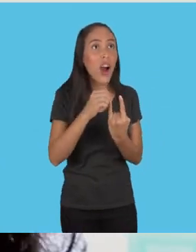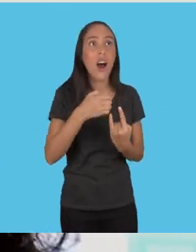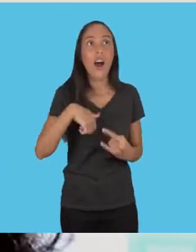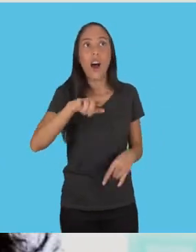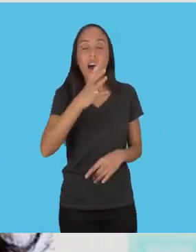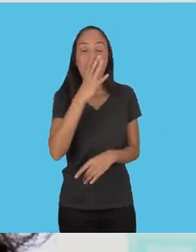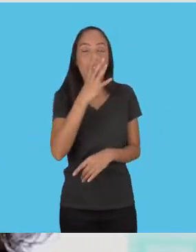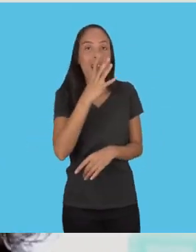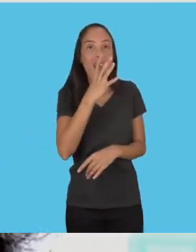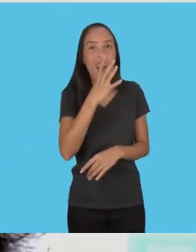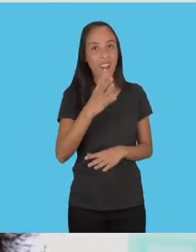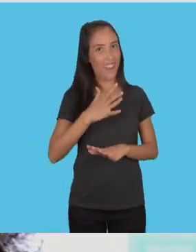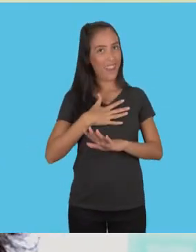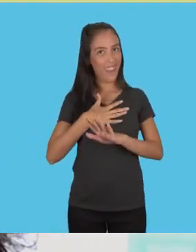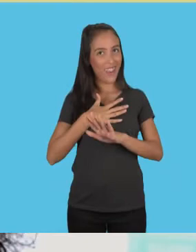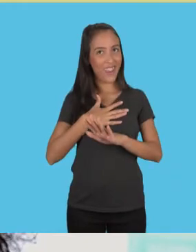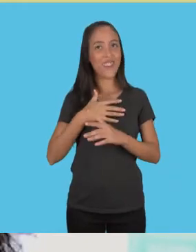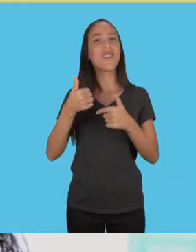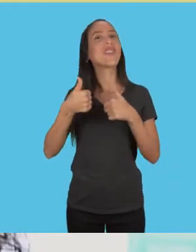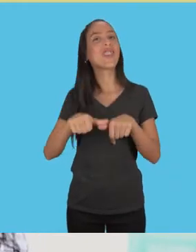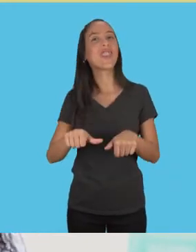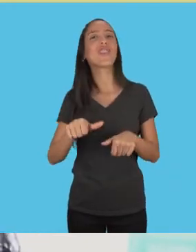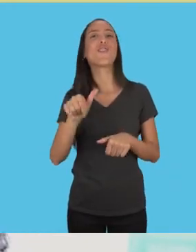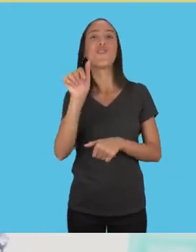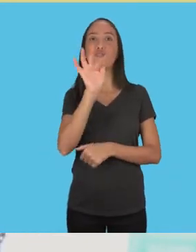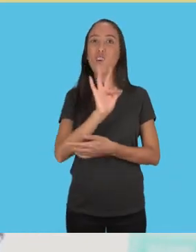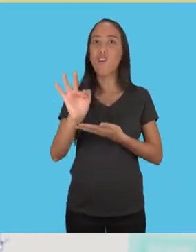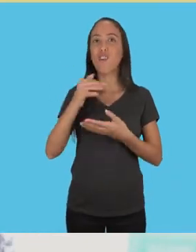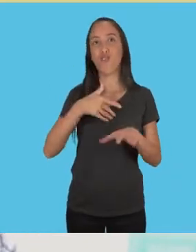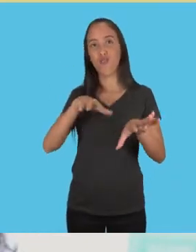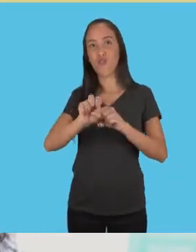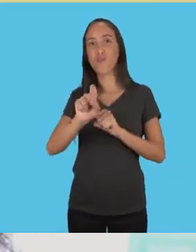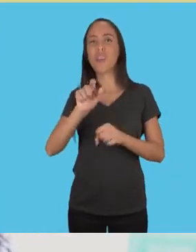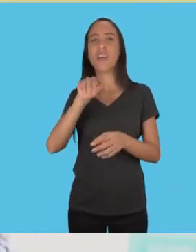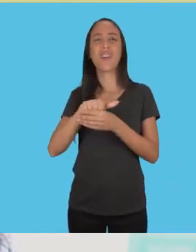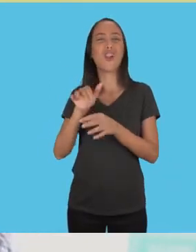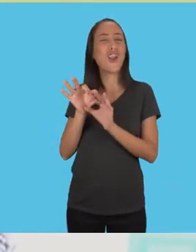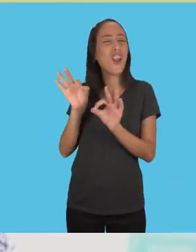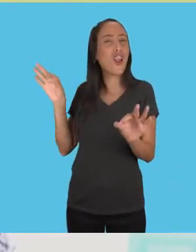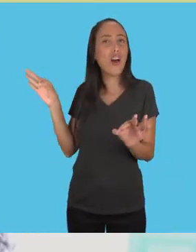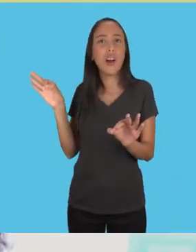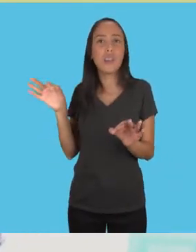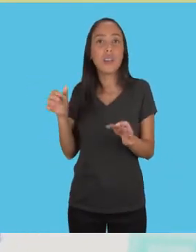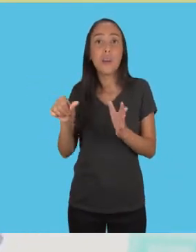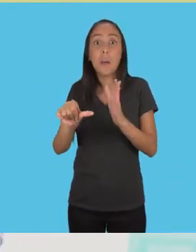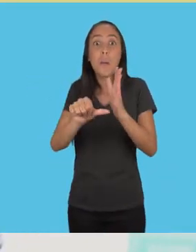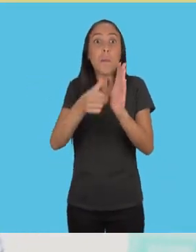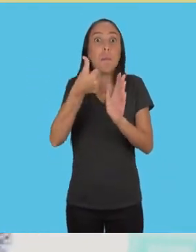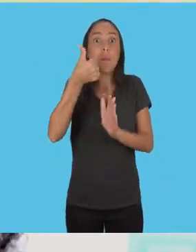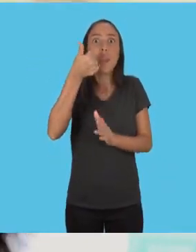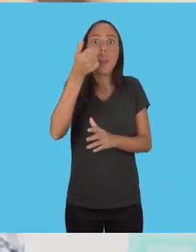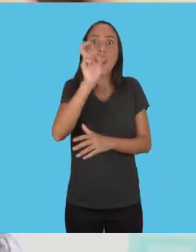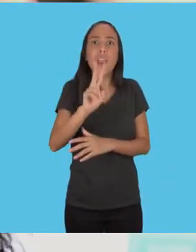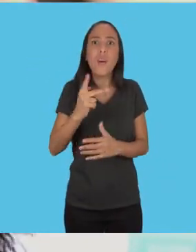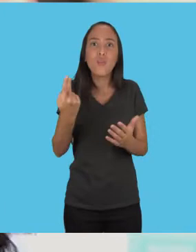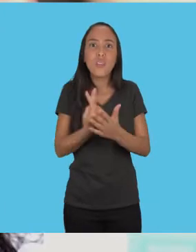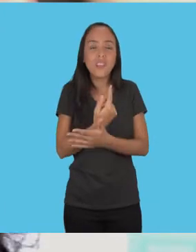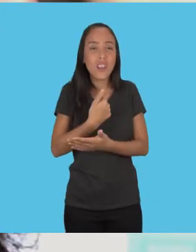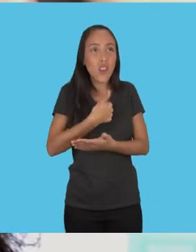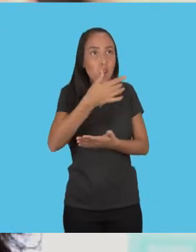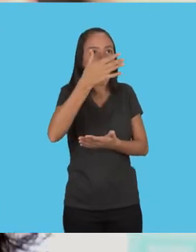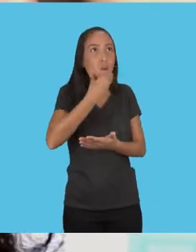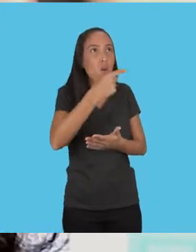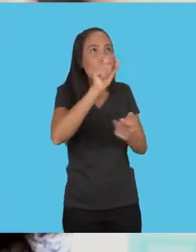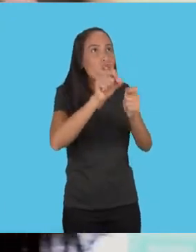Olha, eu particularmente, que vinha de uma universidade do interior, né, era a primeira vez que eu ia ter um contato com o autor de um livro que eu